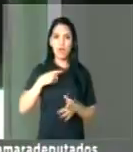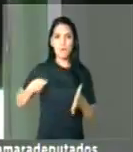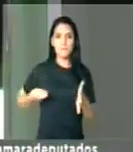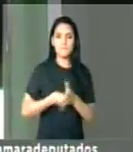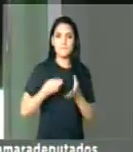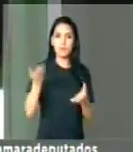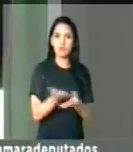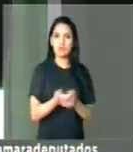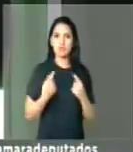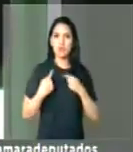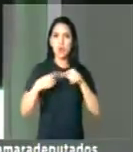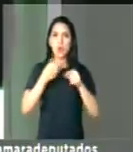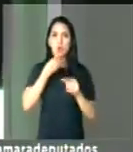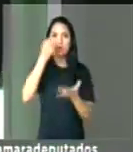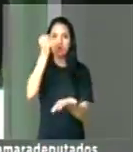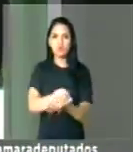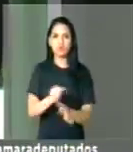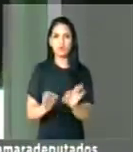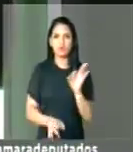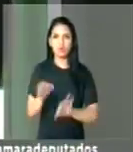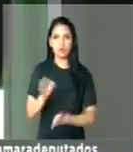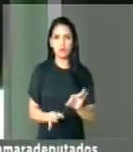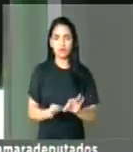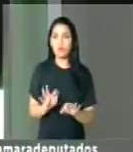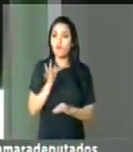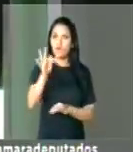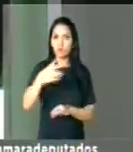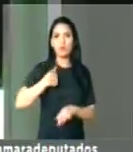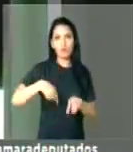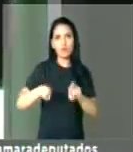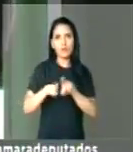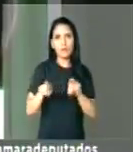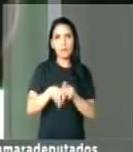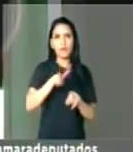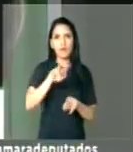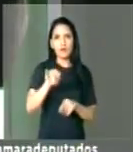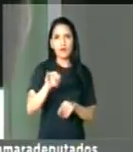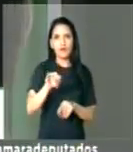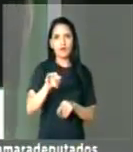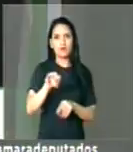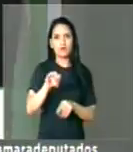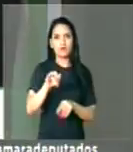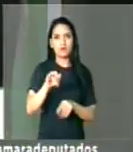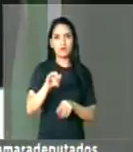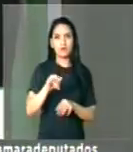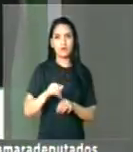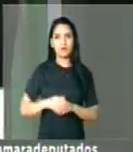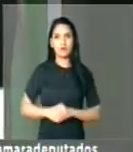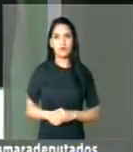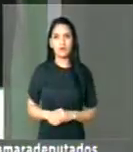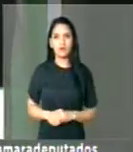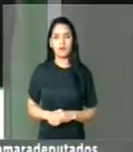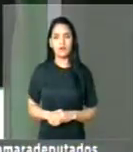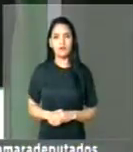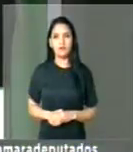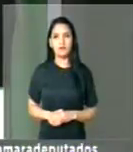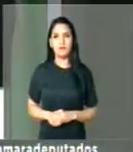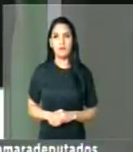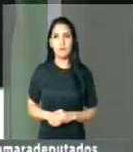juiz. Eu também o processarei mais à frente. E não havia nada de ilegal naquela conversa. Pelo